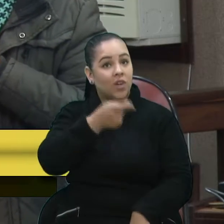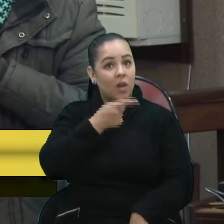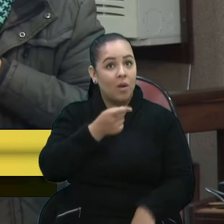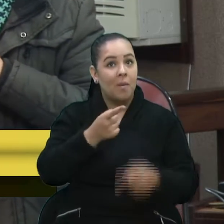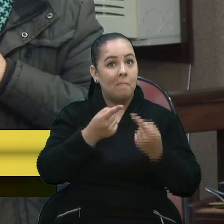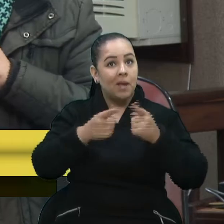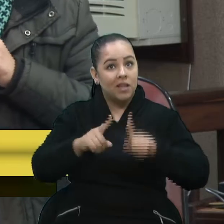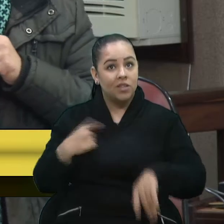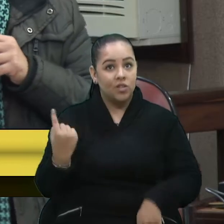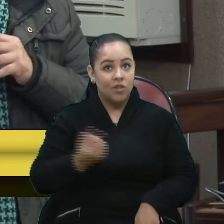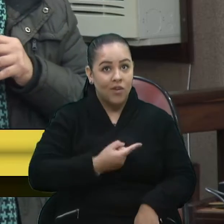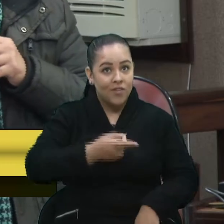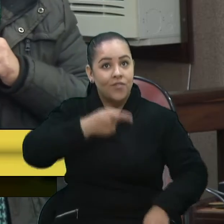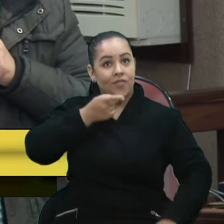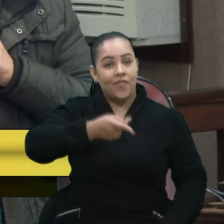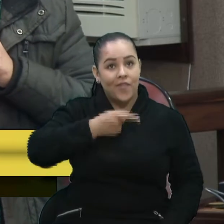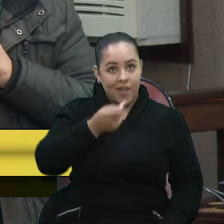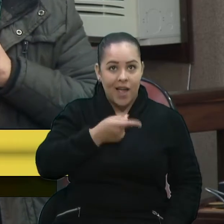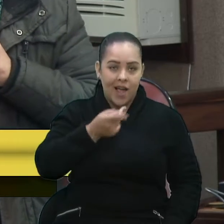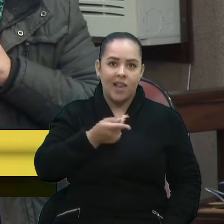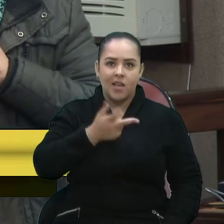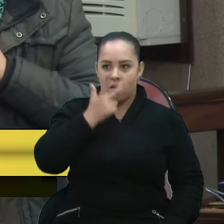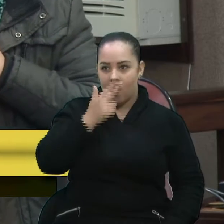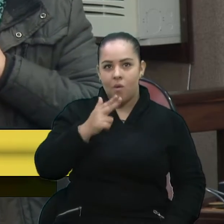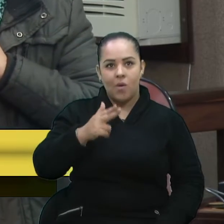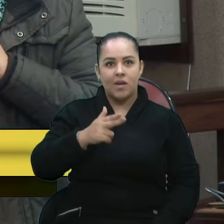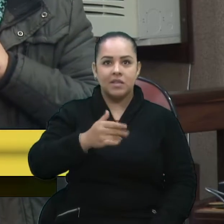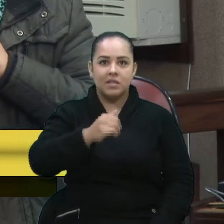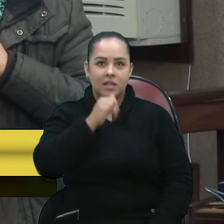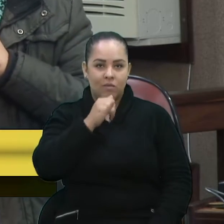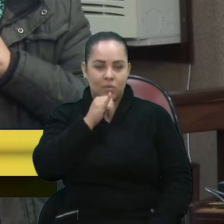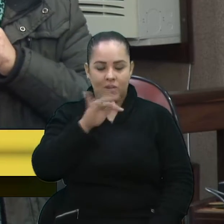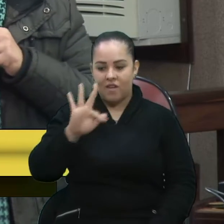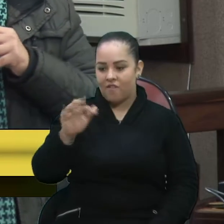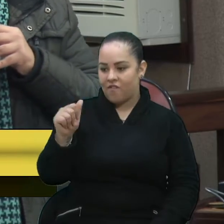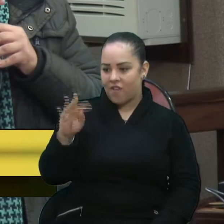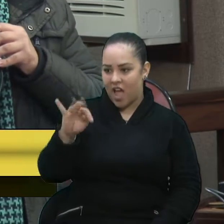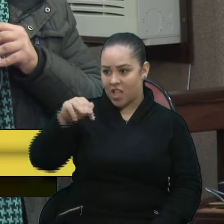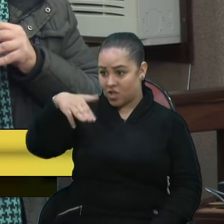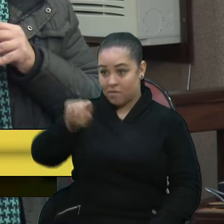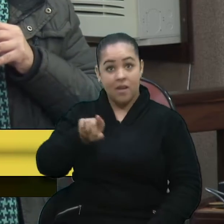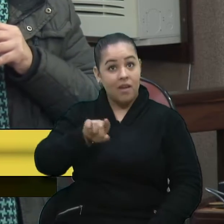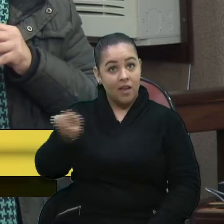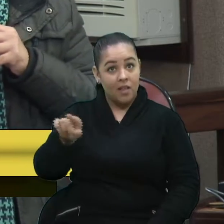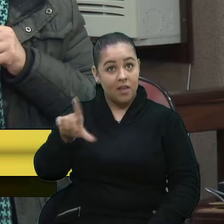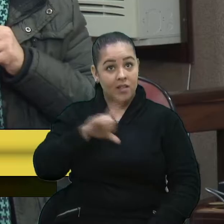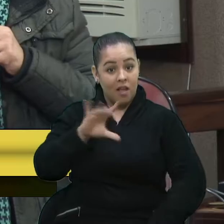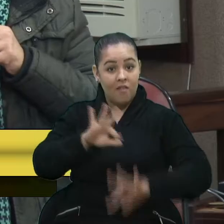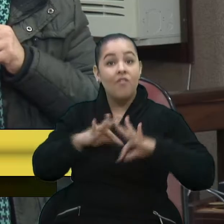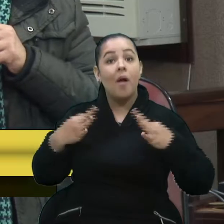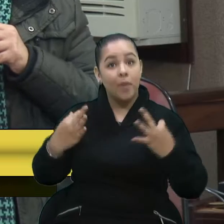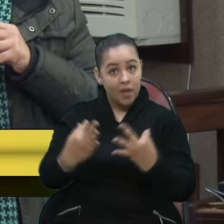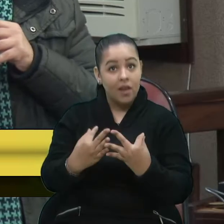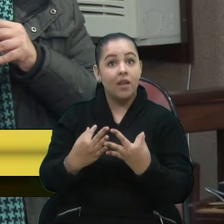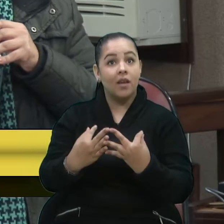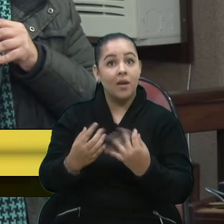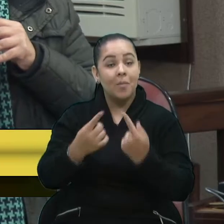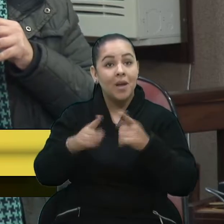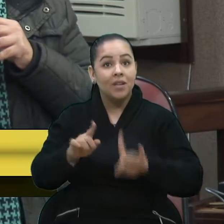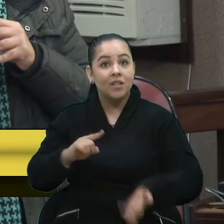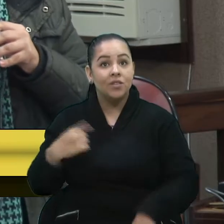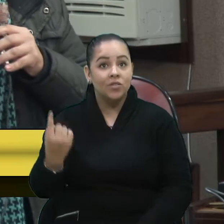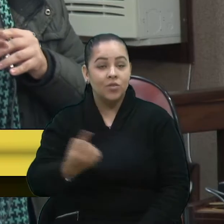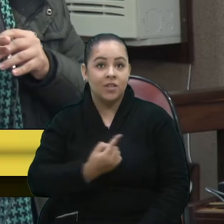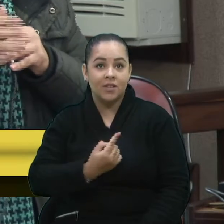gente fala em categoria, e aqui o exemplo da dona Fátima, que o senhor citou, ela tem aqui em família, mas a gente sabe